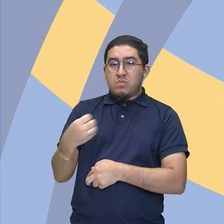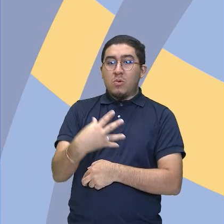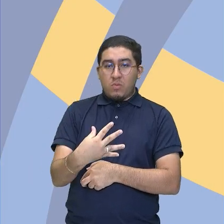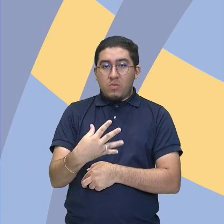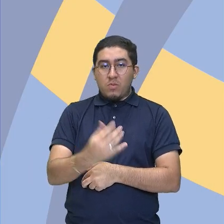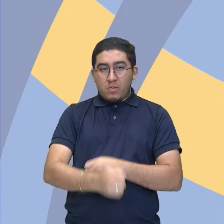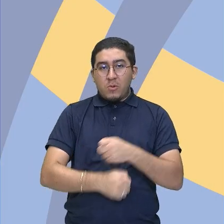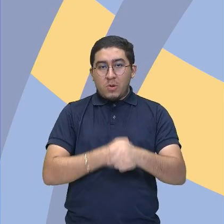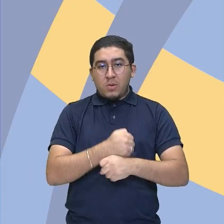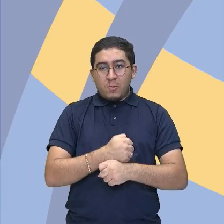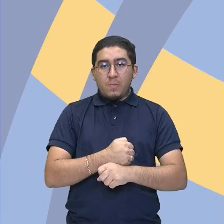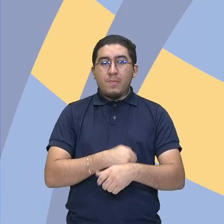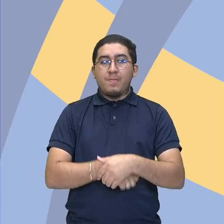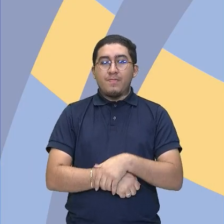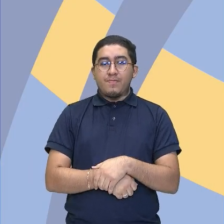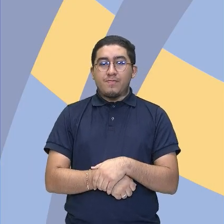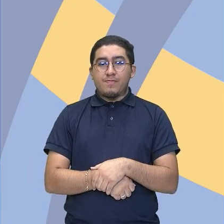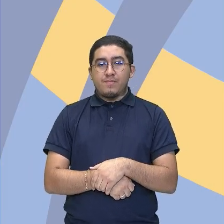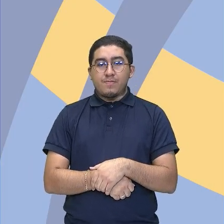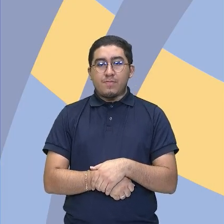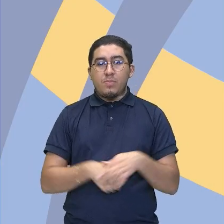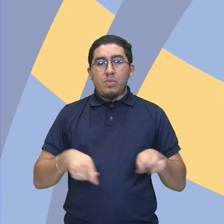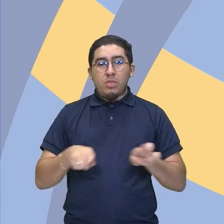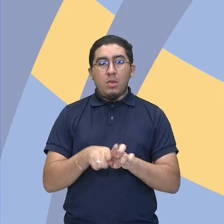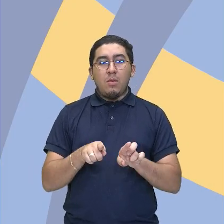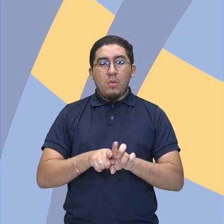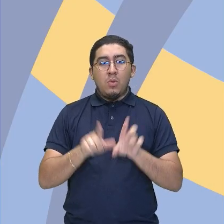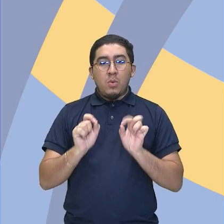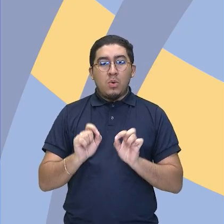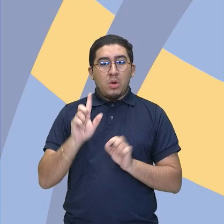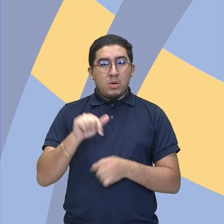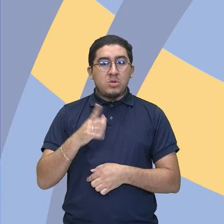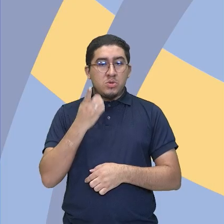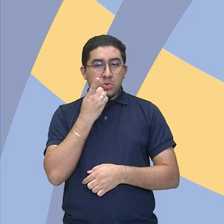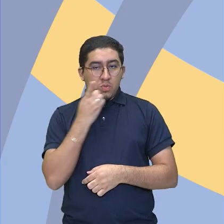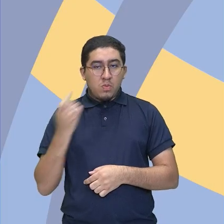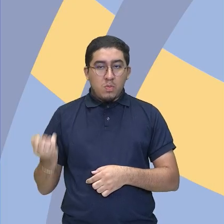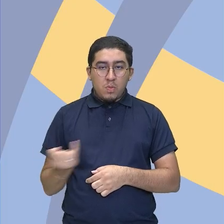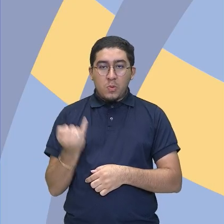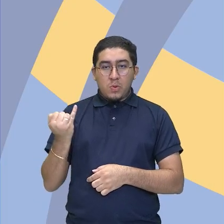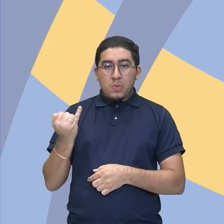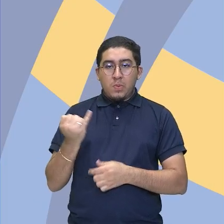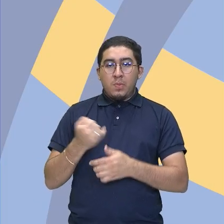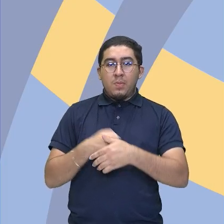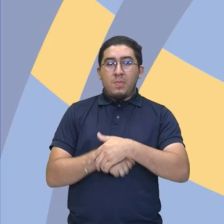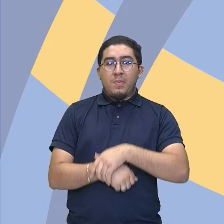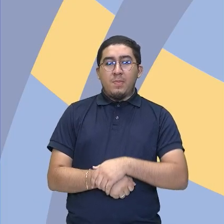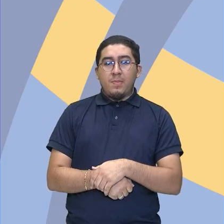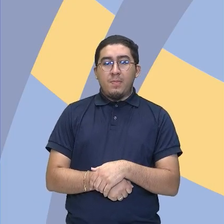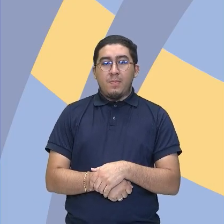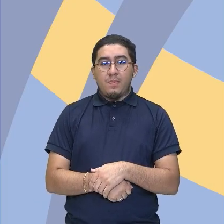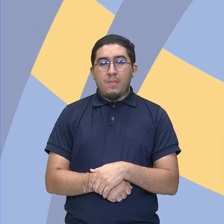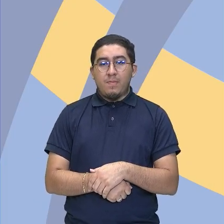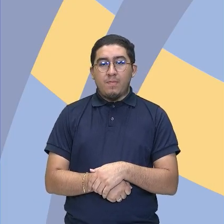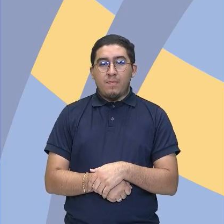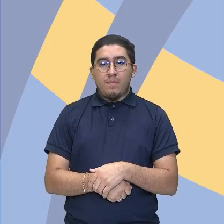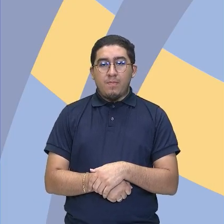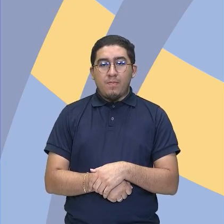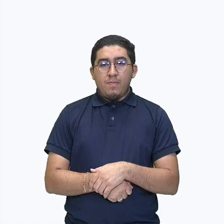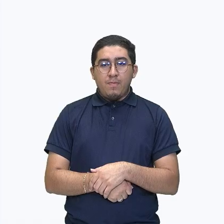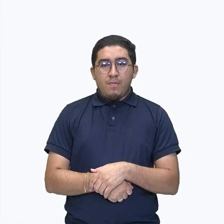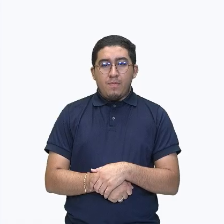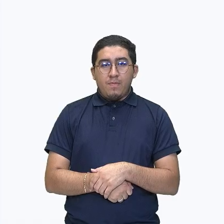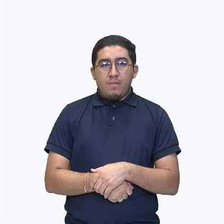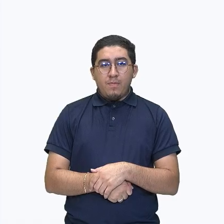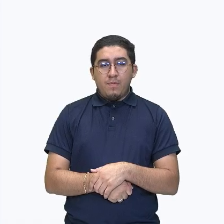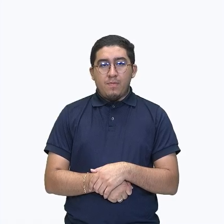esse ano. E vamos falar também datas importantes, não é mesmo, Ellen? Isso mesmo. Muito bem, então continuando, vamos lá,